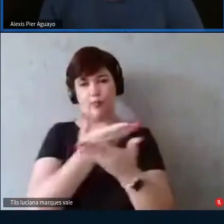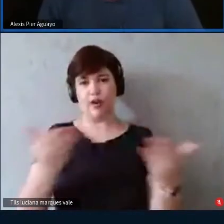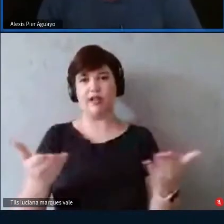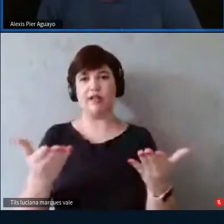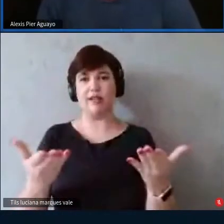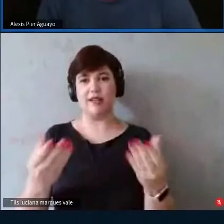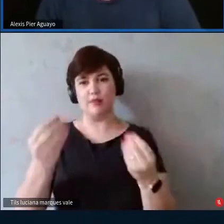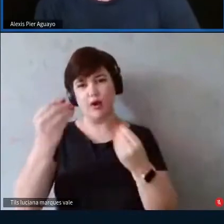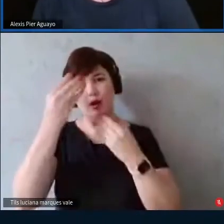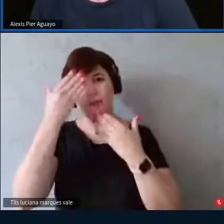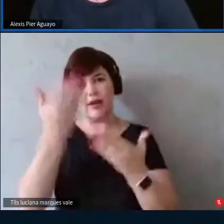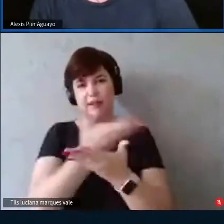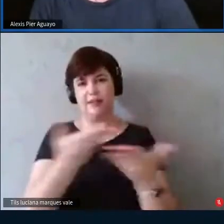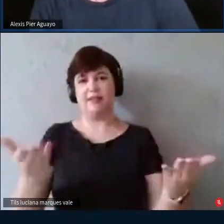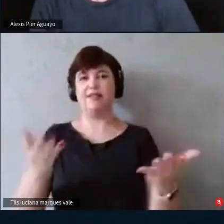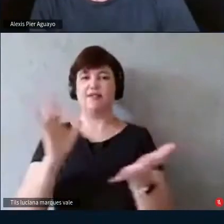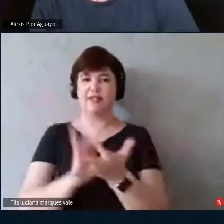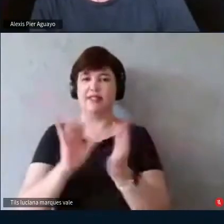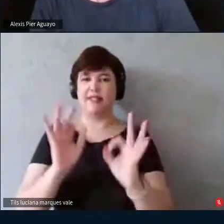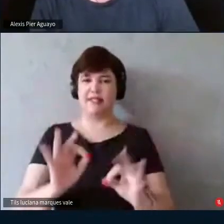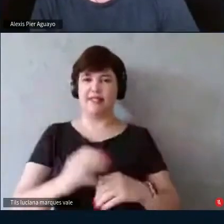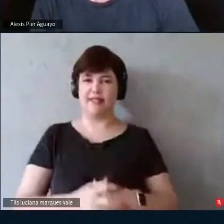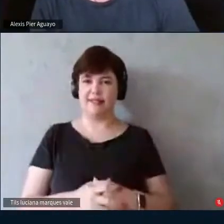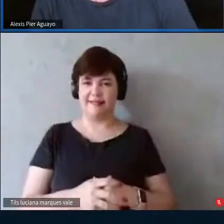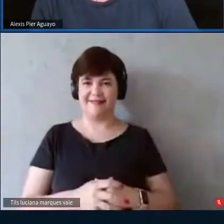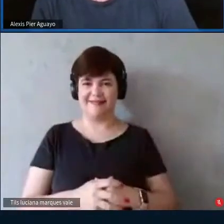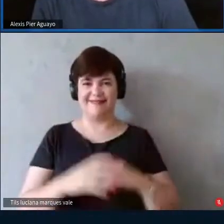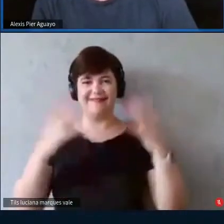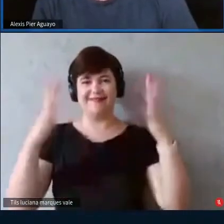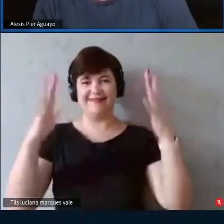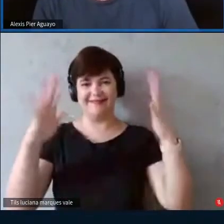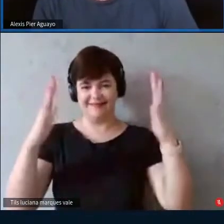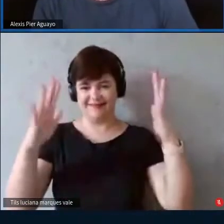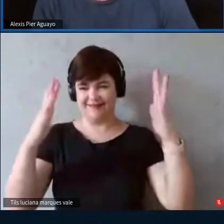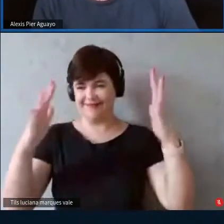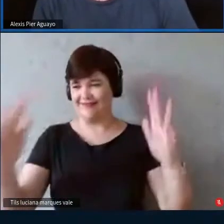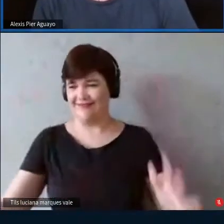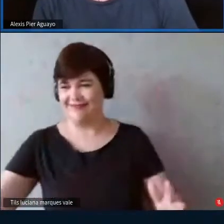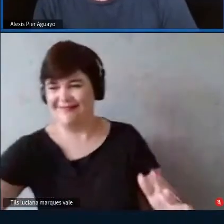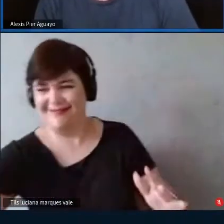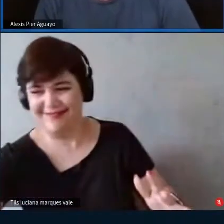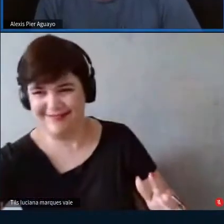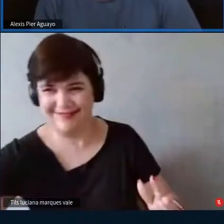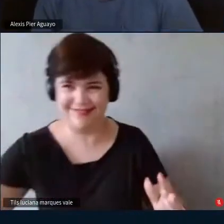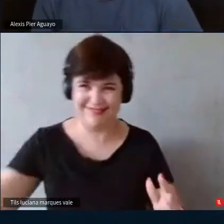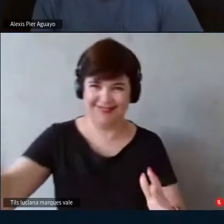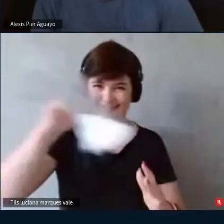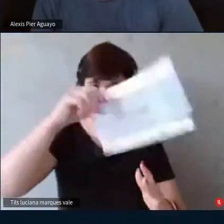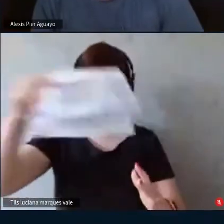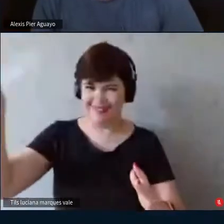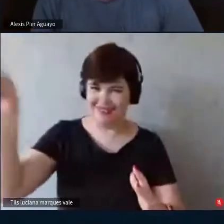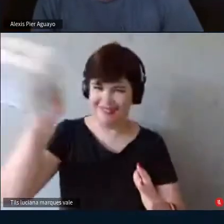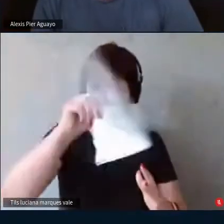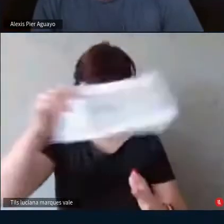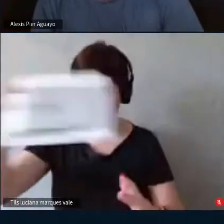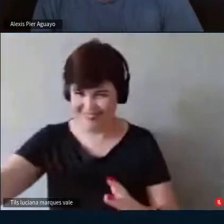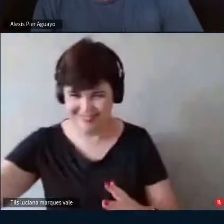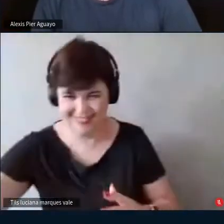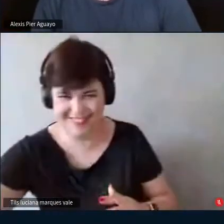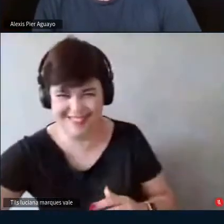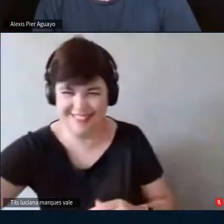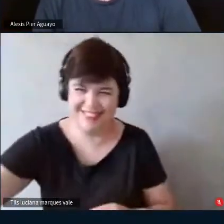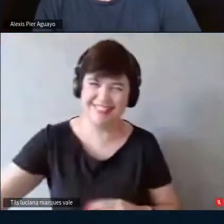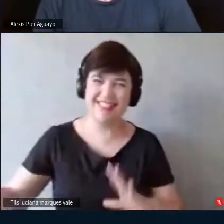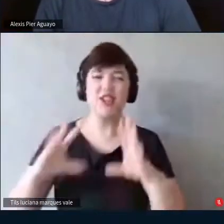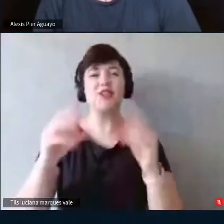Eu não tenho o que dizer, não. Gente, obrigado. Então, agradecer mesmo a todo mundo. Obrigada também a todo